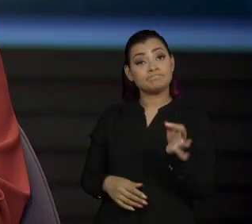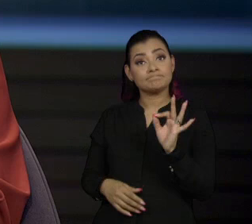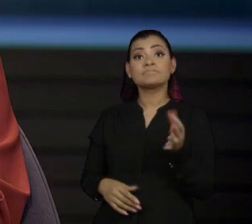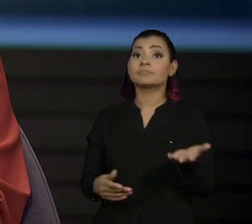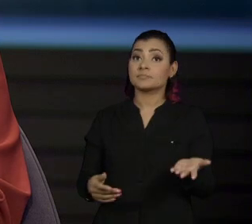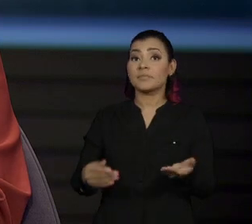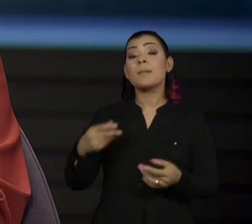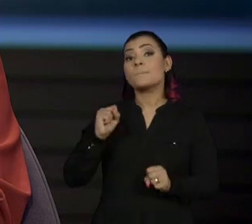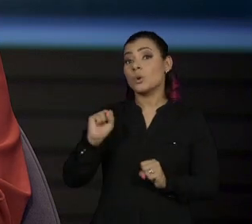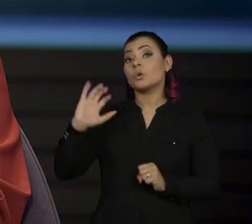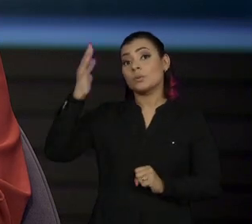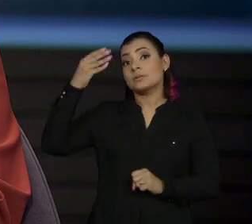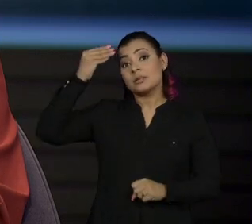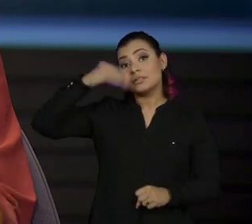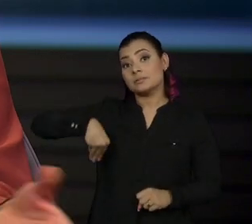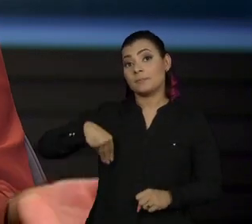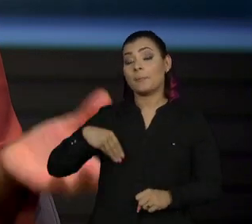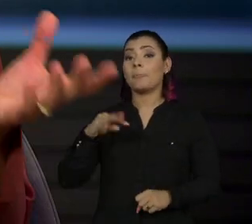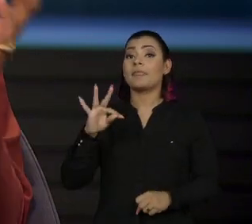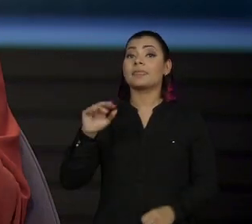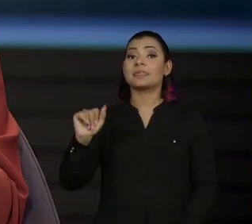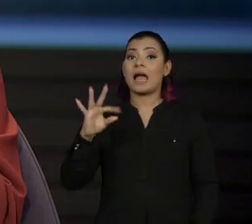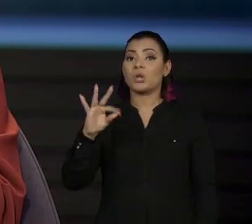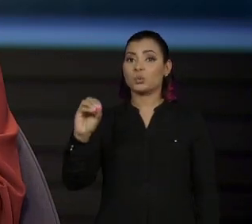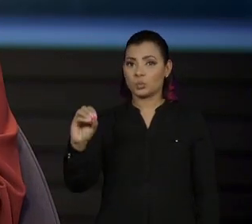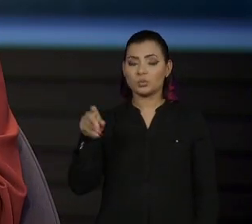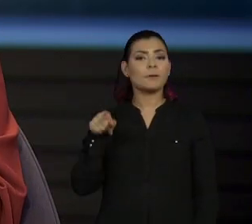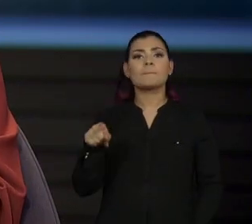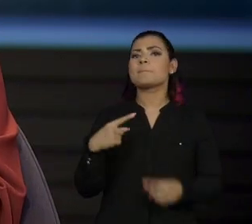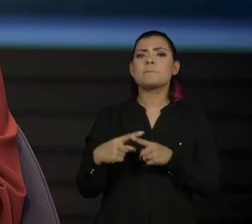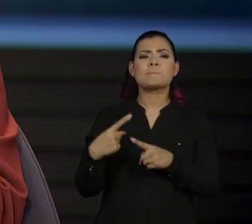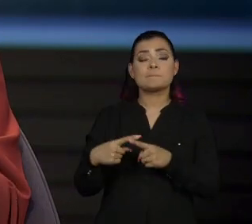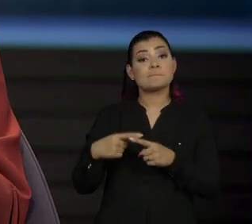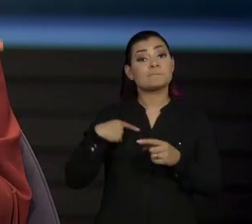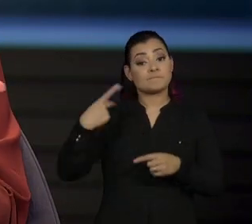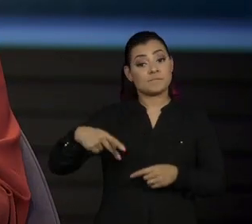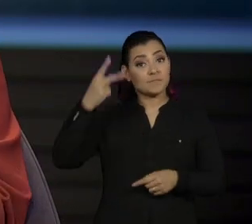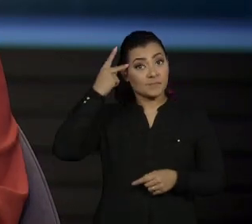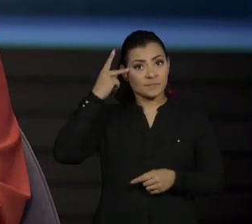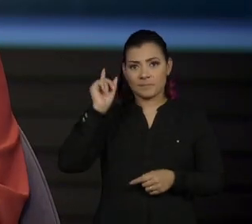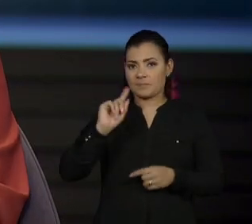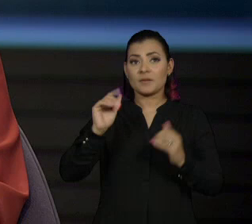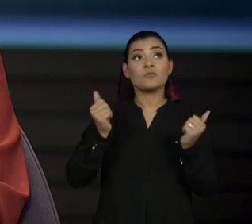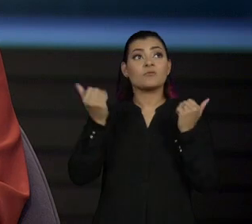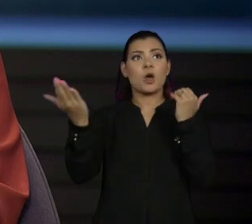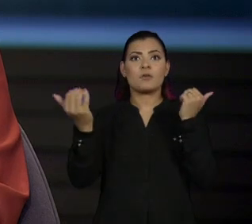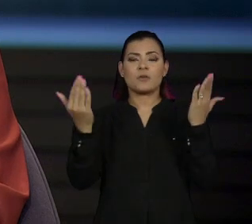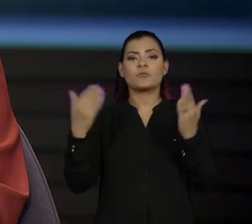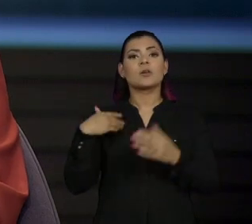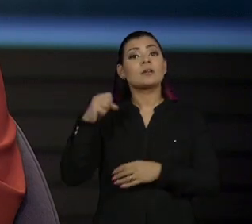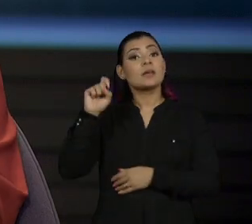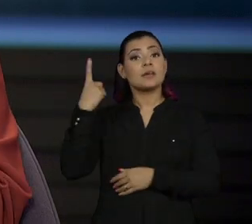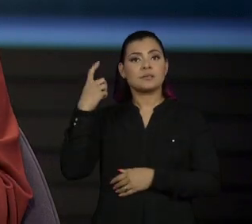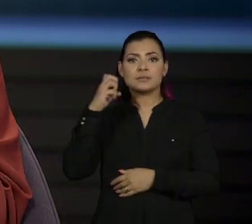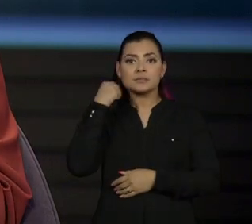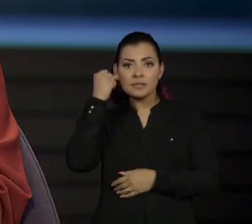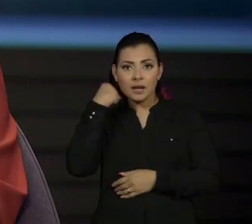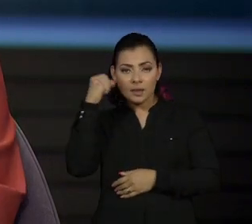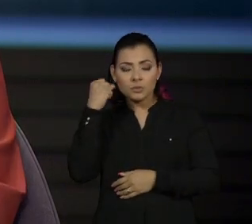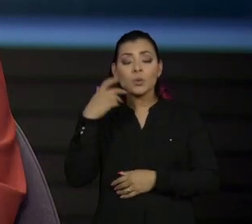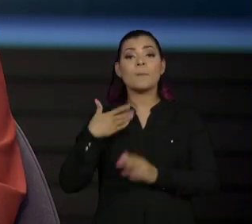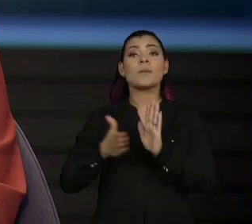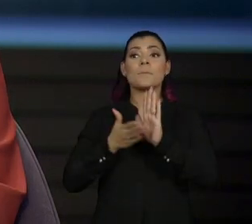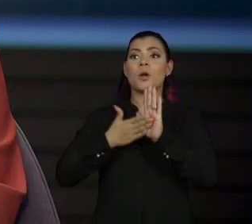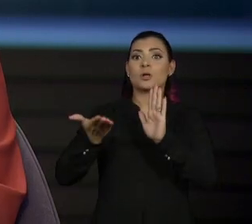da desistência da candidatura do Tato foi lançada primeiro de fora de São Paulo. O ex-senador Lindbergh Farias foi quem